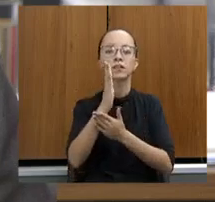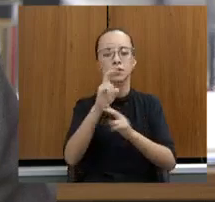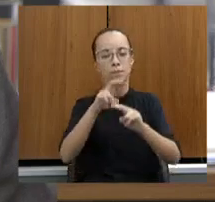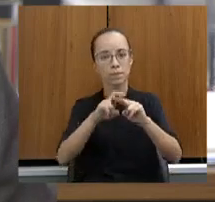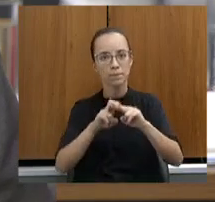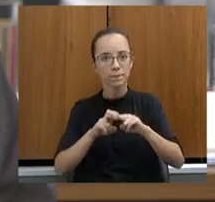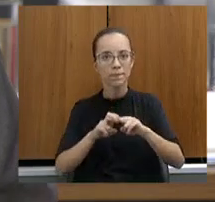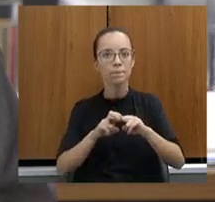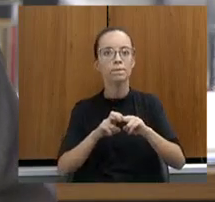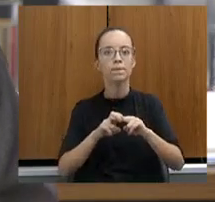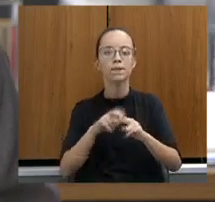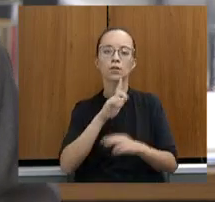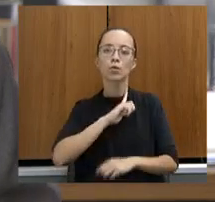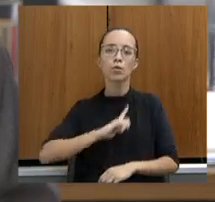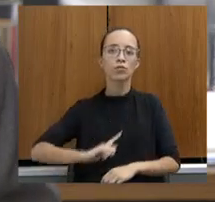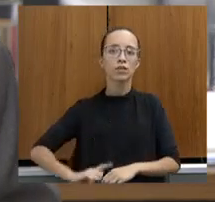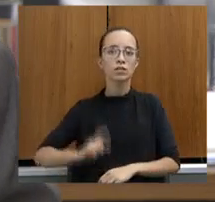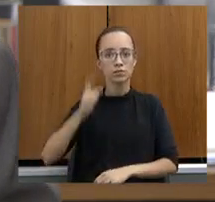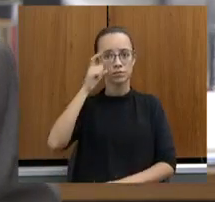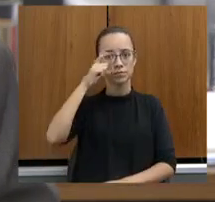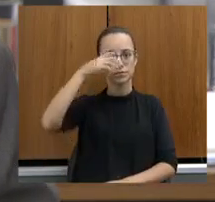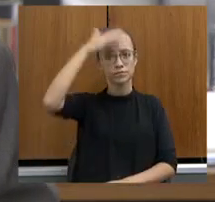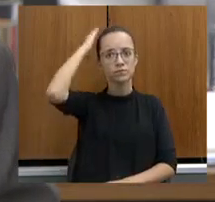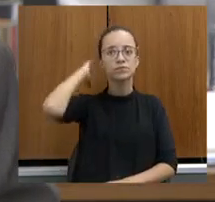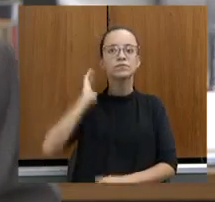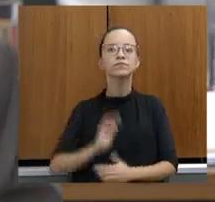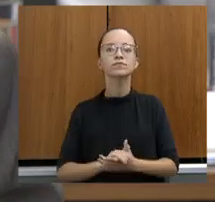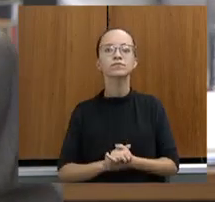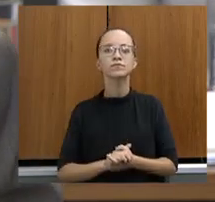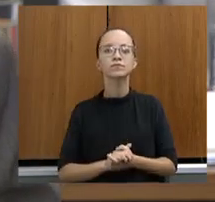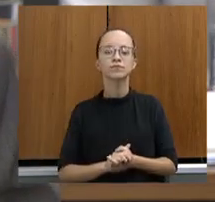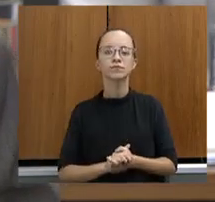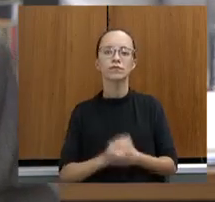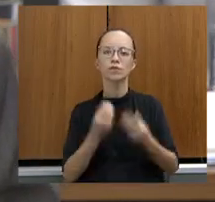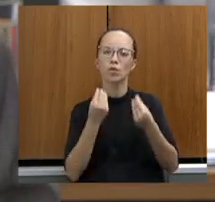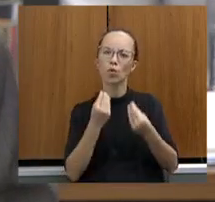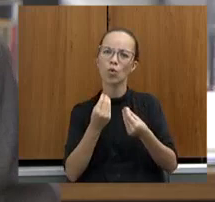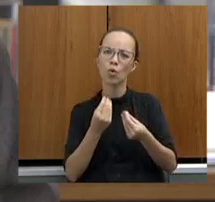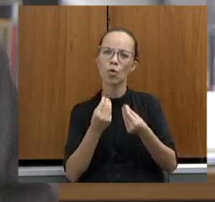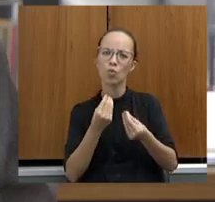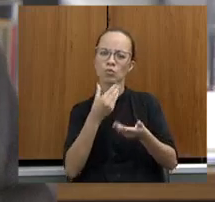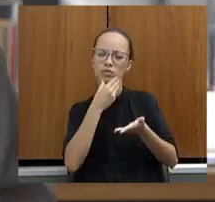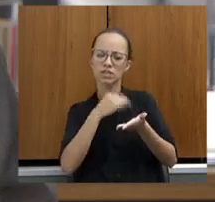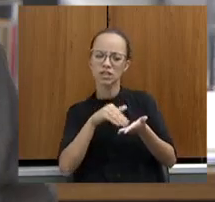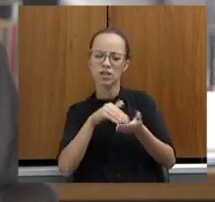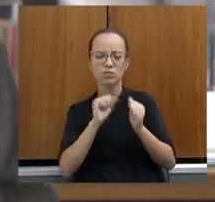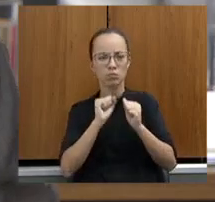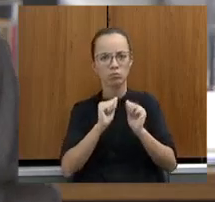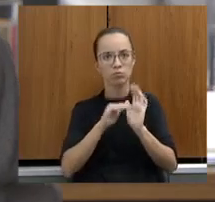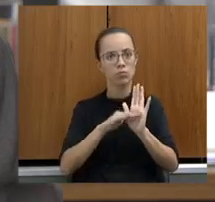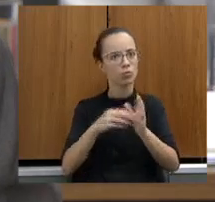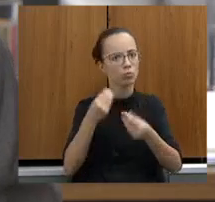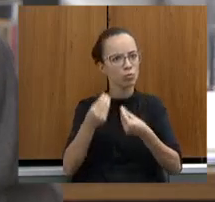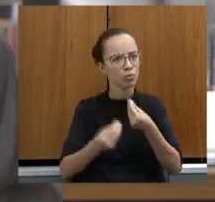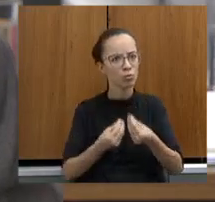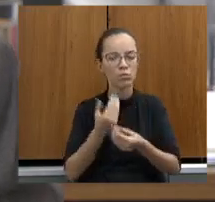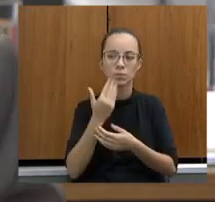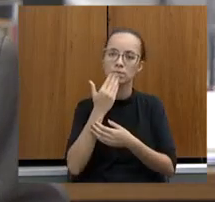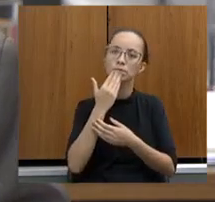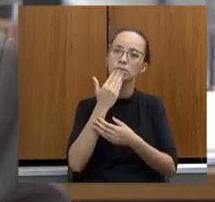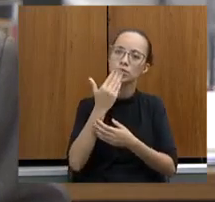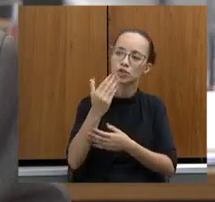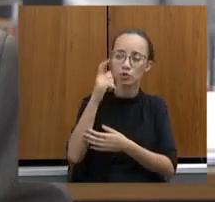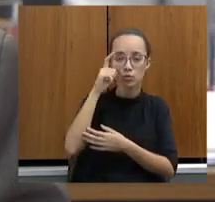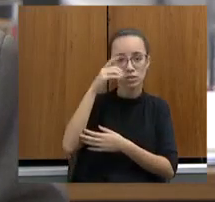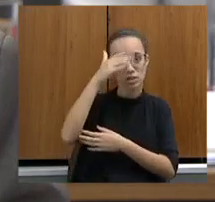pelo pelo Governador Romeu Zema como é que o secretário de governo pode ajudar pediu o